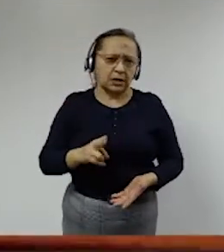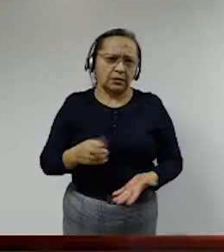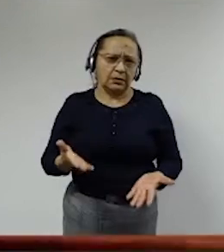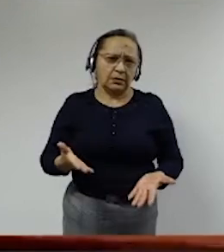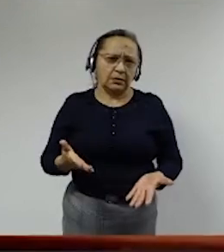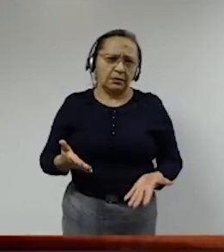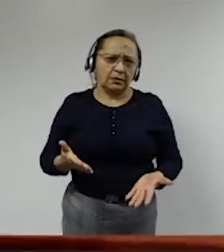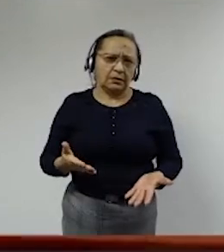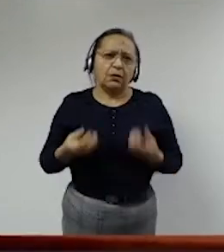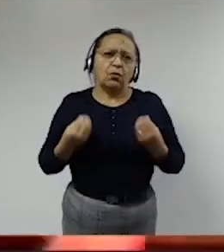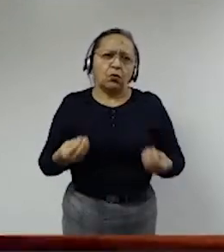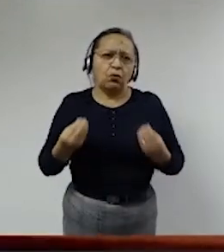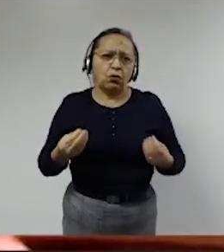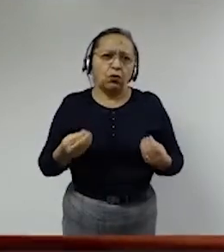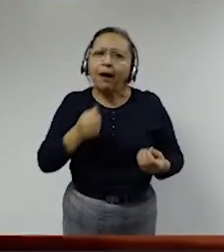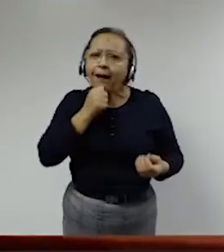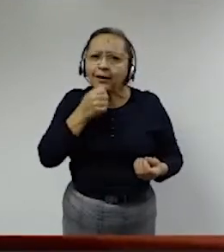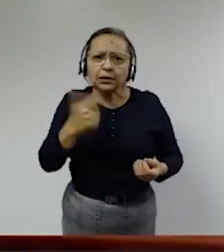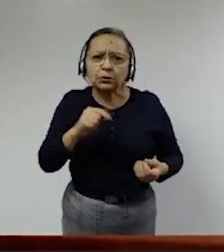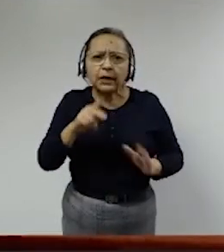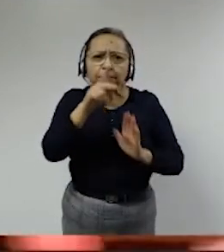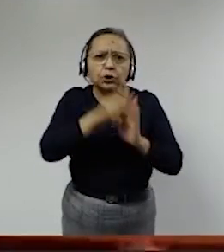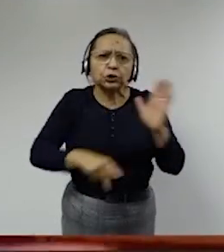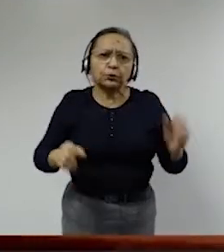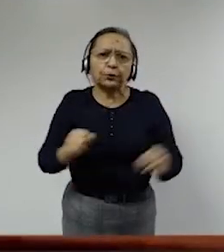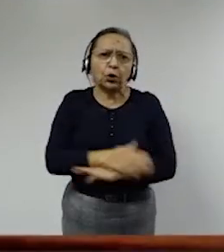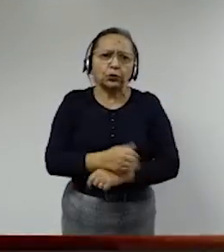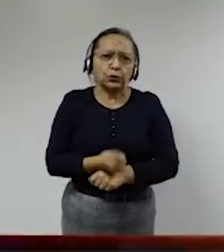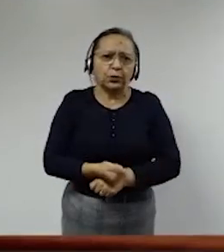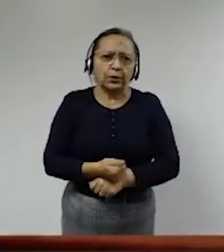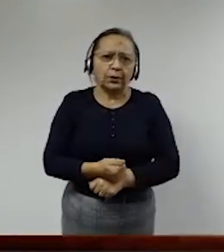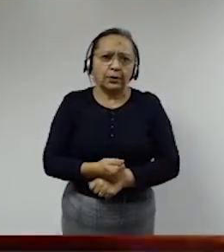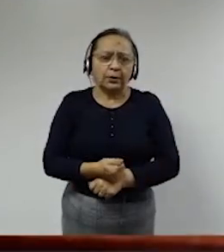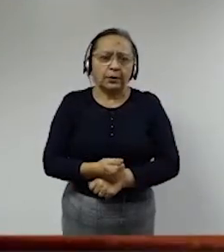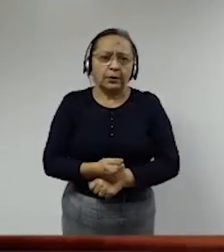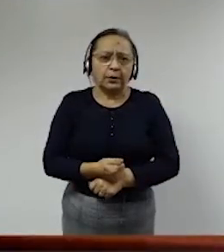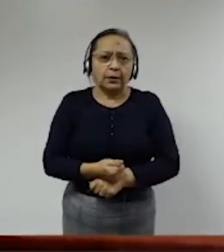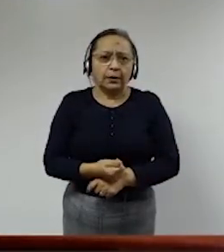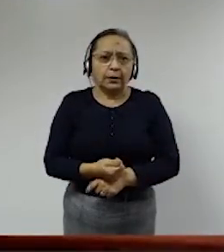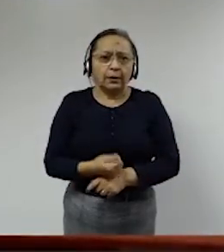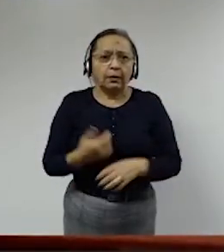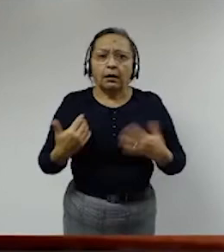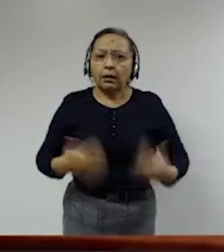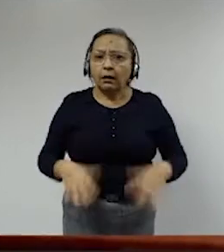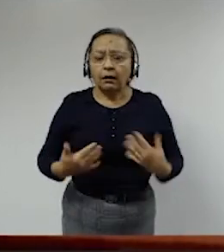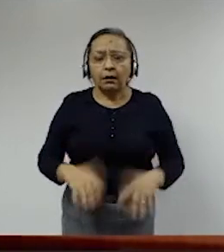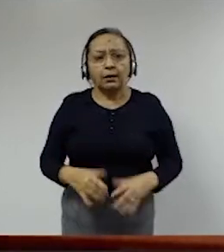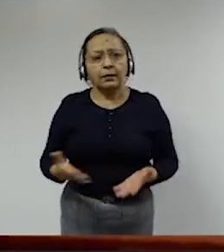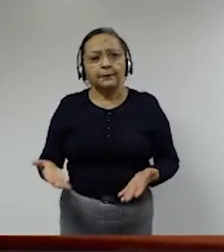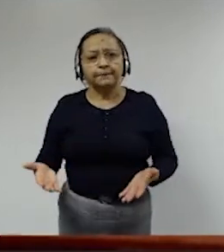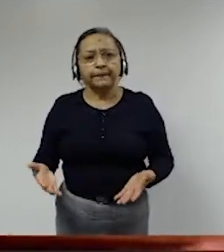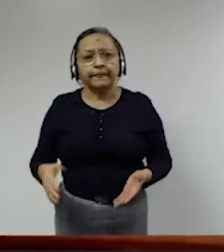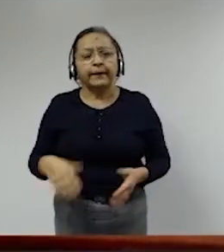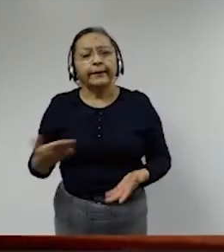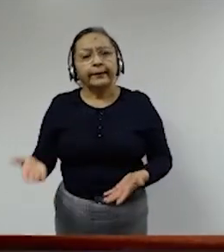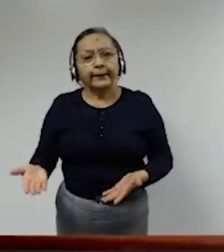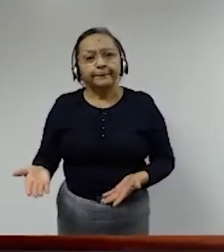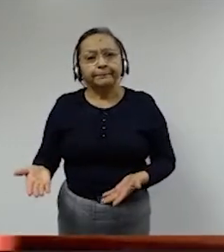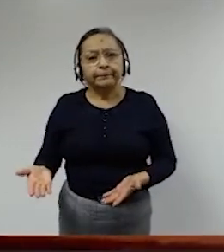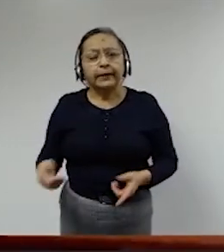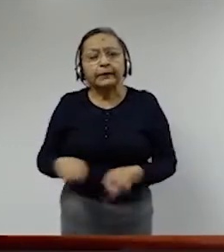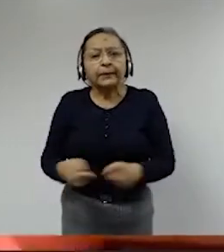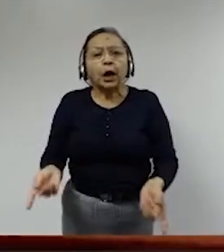menos, para... Não, agora você vai me dar esse recurso aqui, enfim, que não é nada, não é lá essas coisas, e